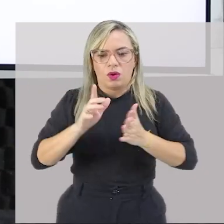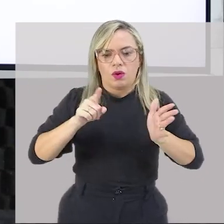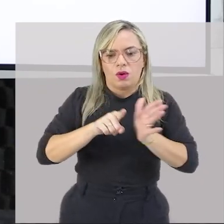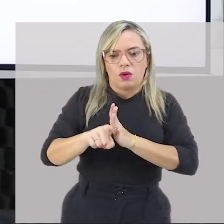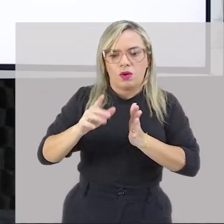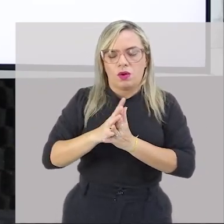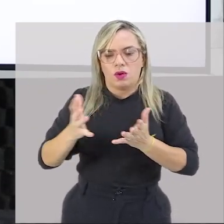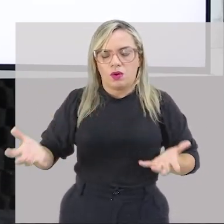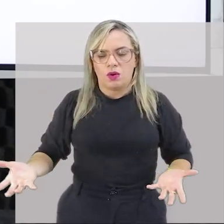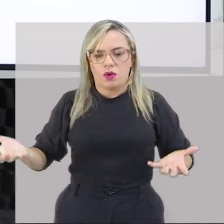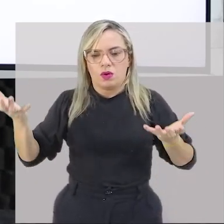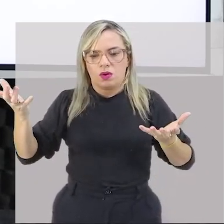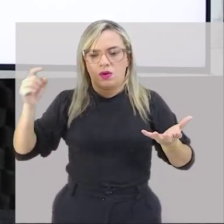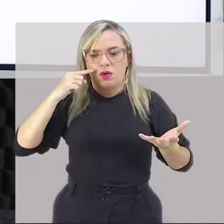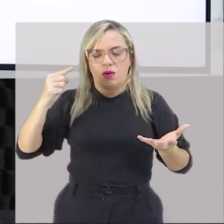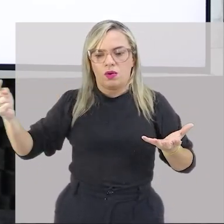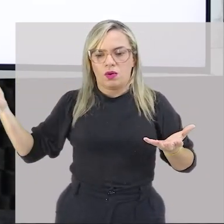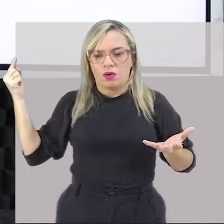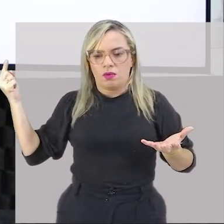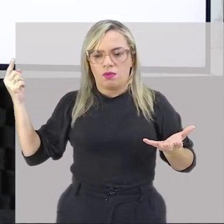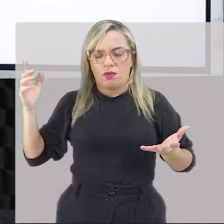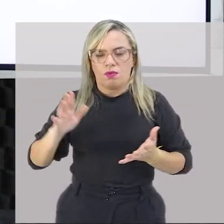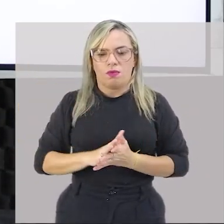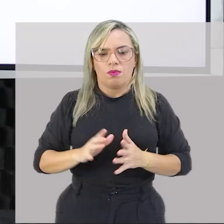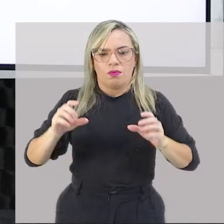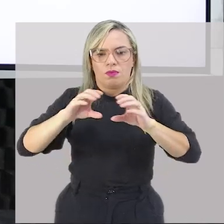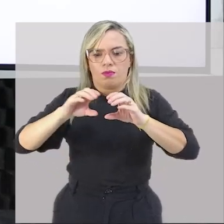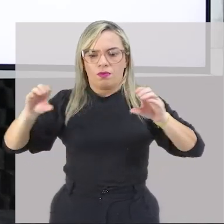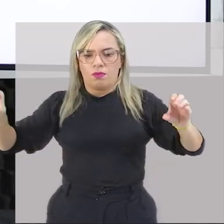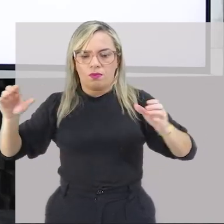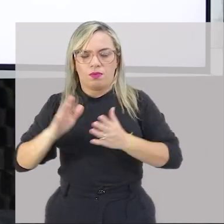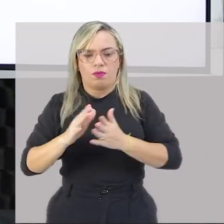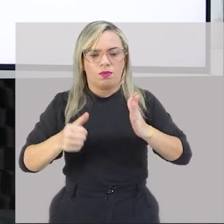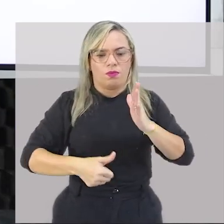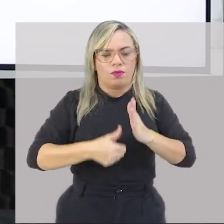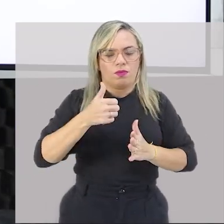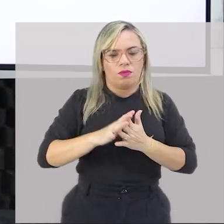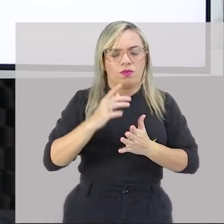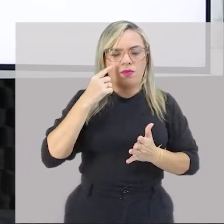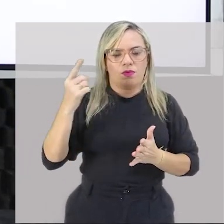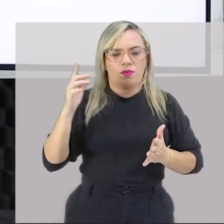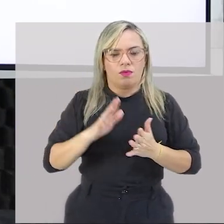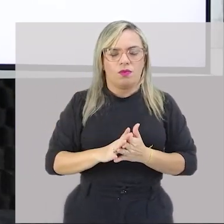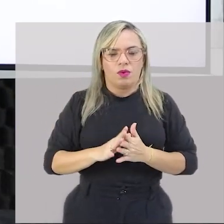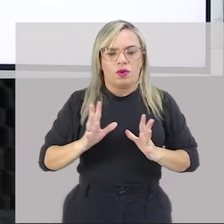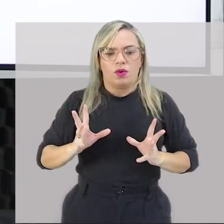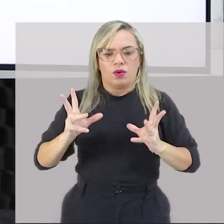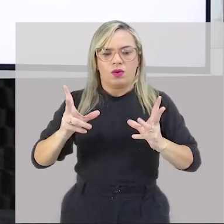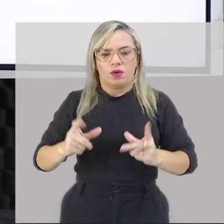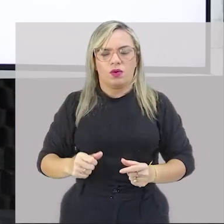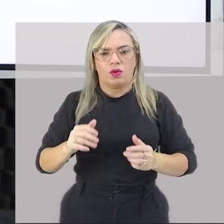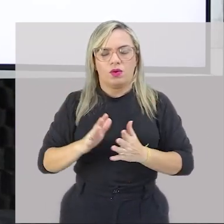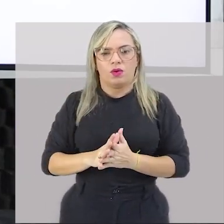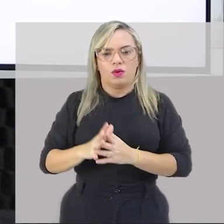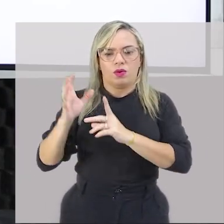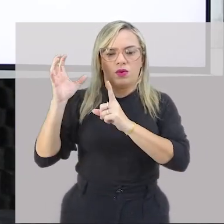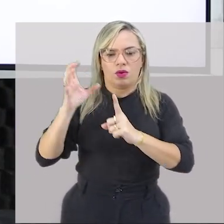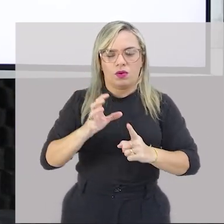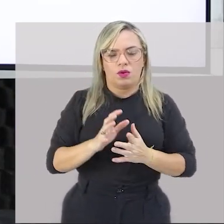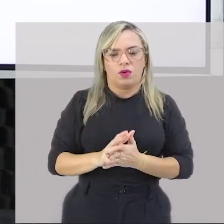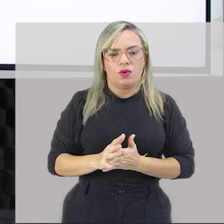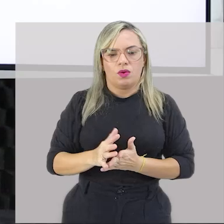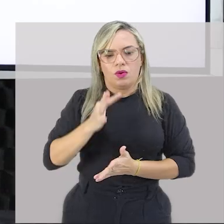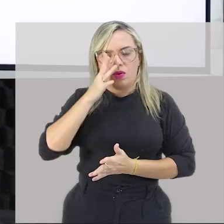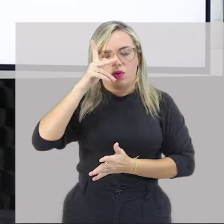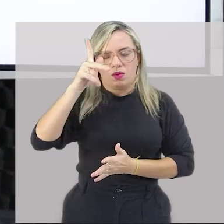de equilíbrio desse corpo aqui, ó? Primeiro, eu coloquei ele aqui, vou botar todas as forças que estão agindo nele.